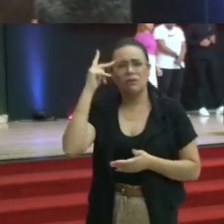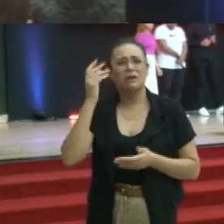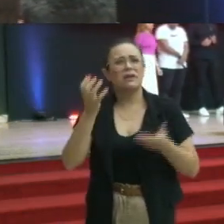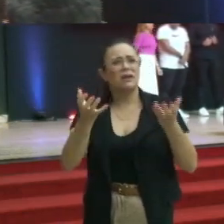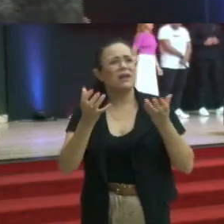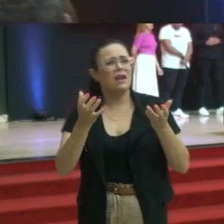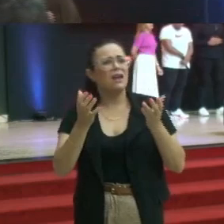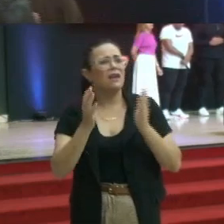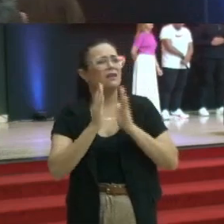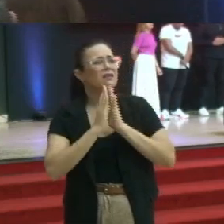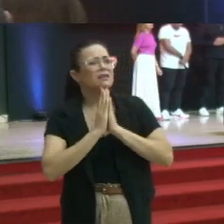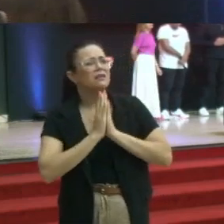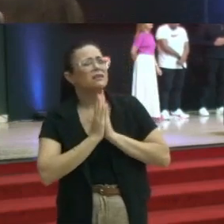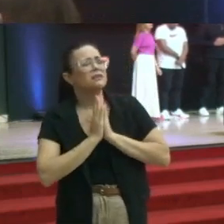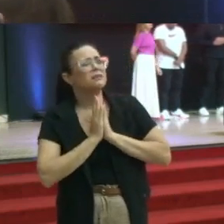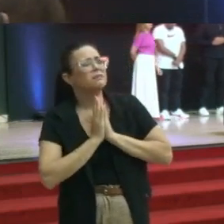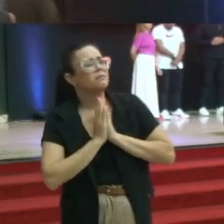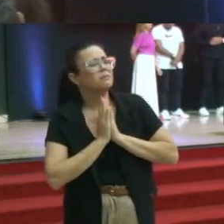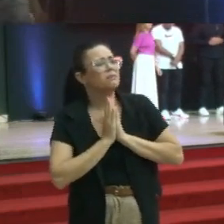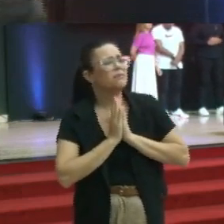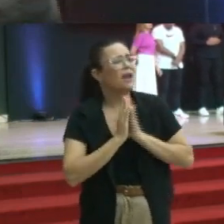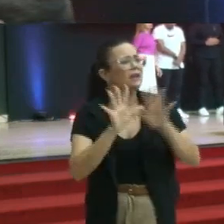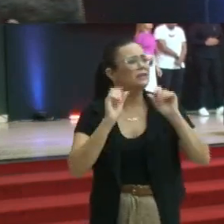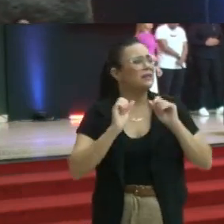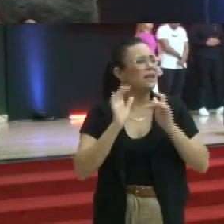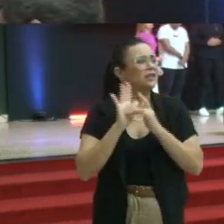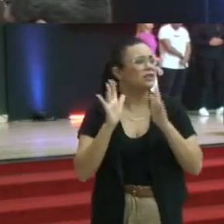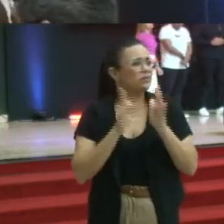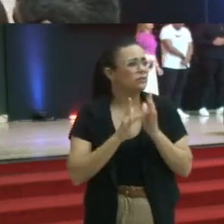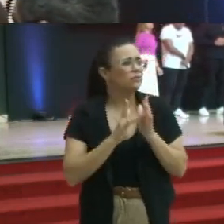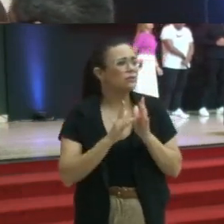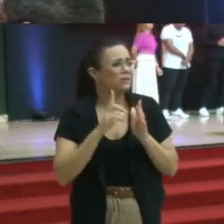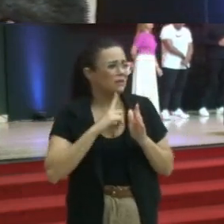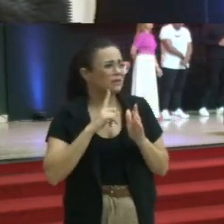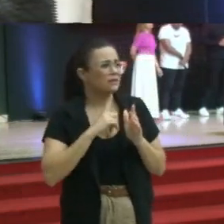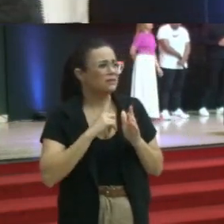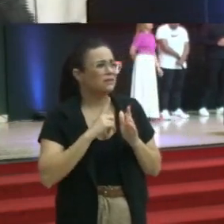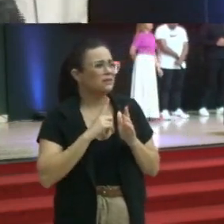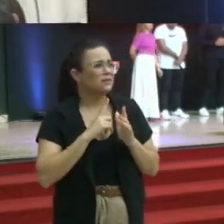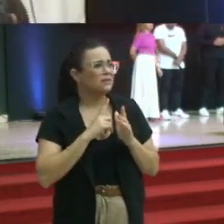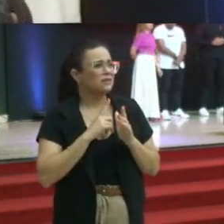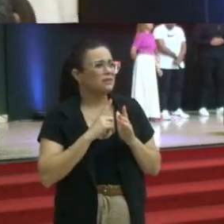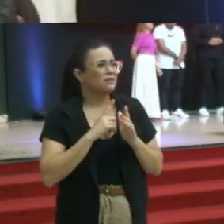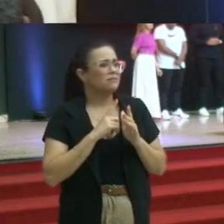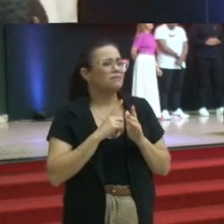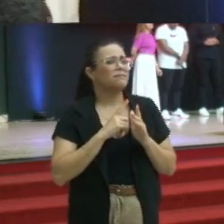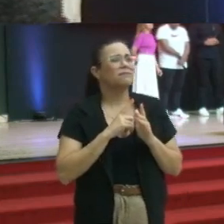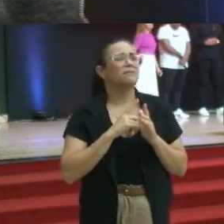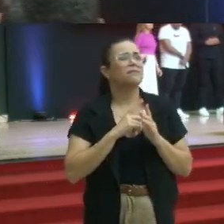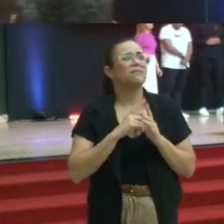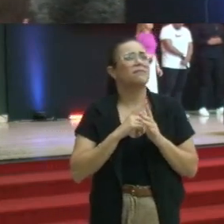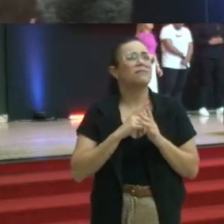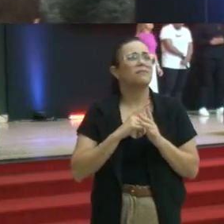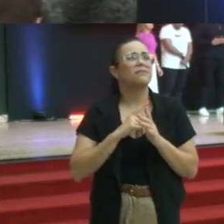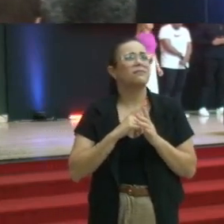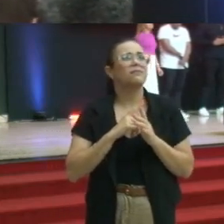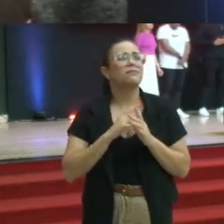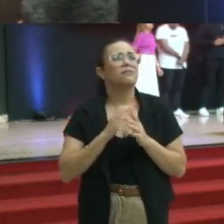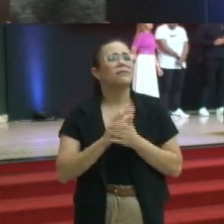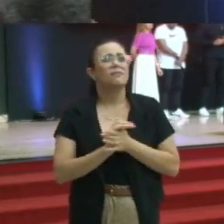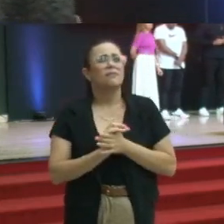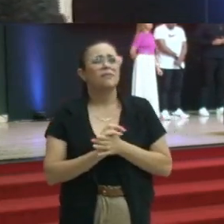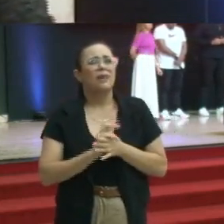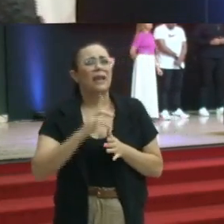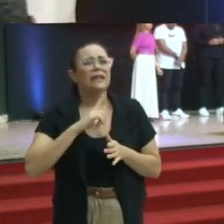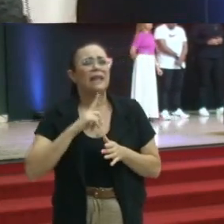está intercedendo. Temos alguém. Se é uma pessoa esta noite que quer voltar para os braços do Pai, se você